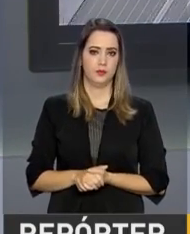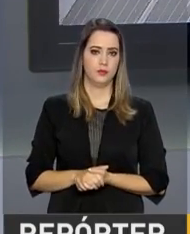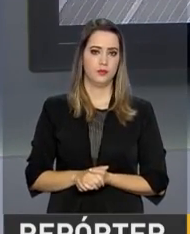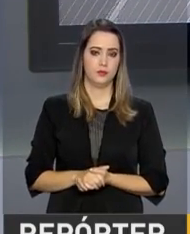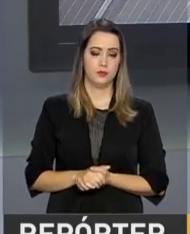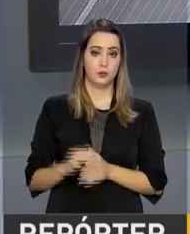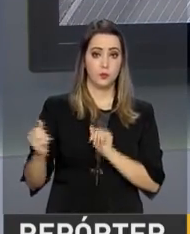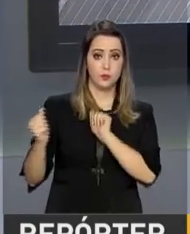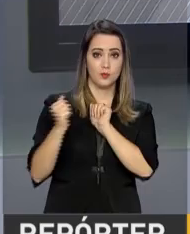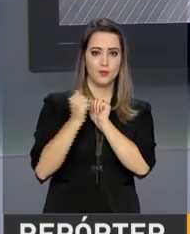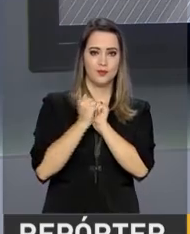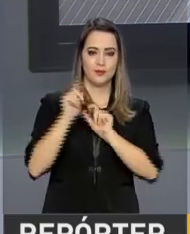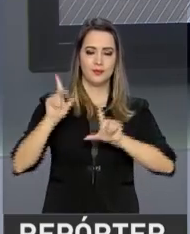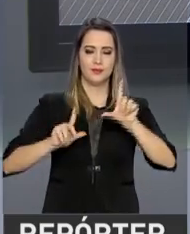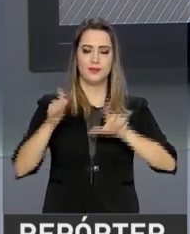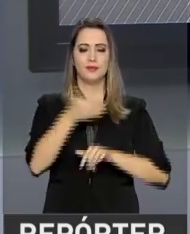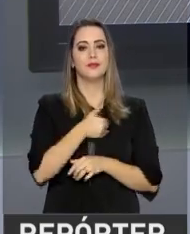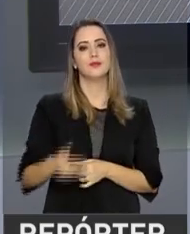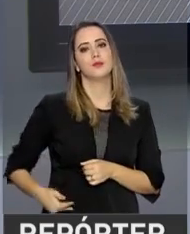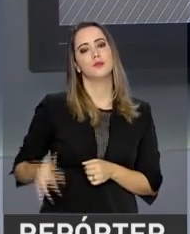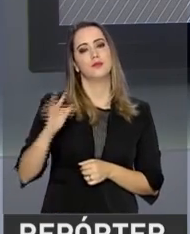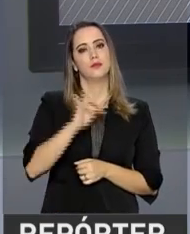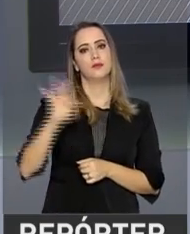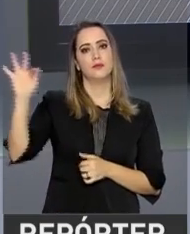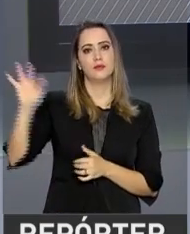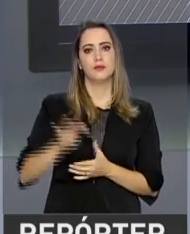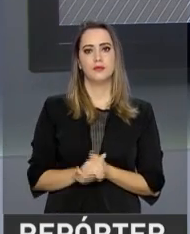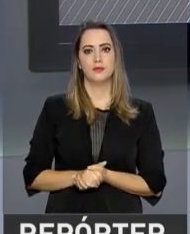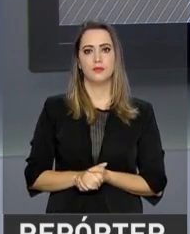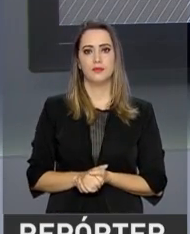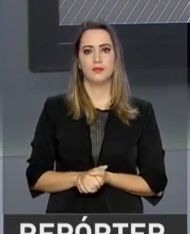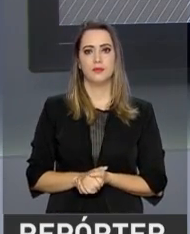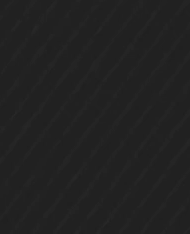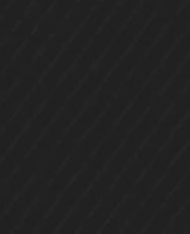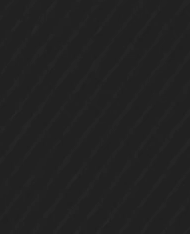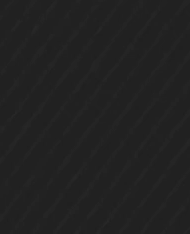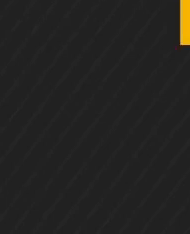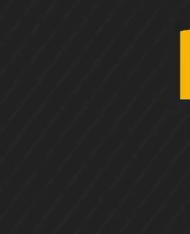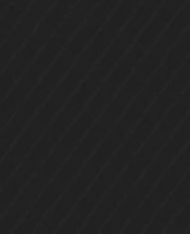internet continue com a gente na nbr a tv do governo federal